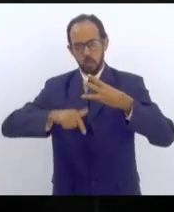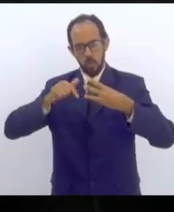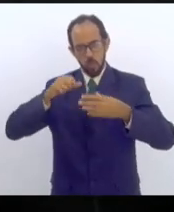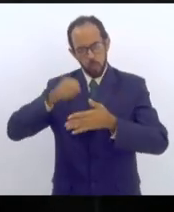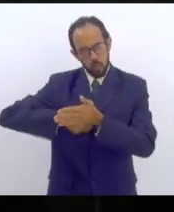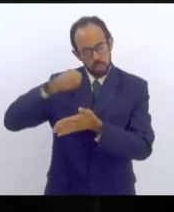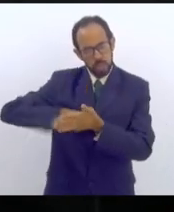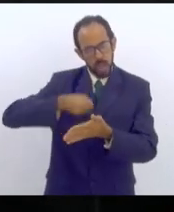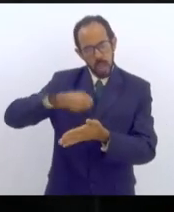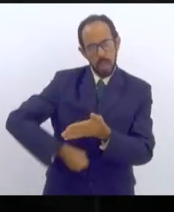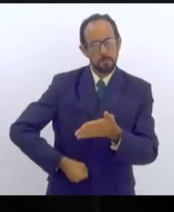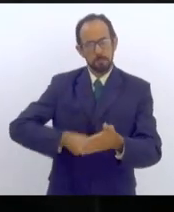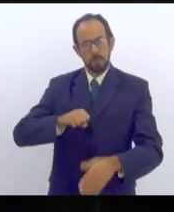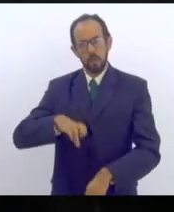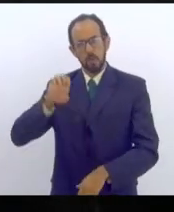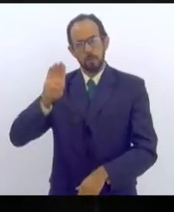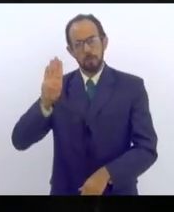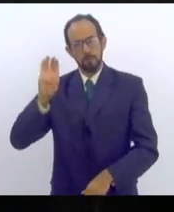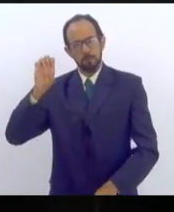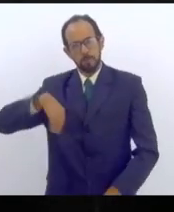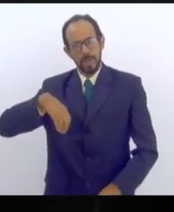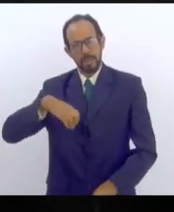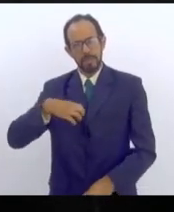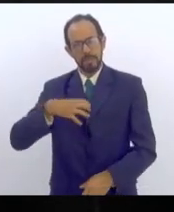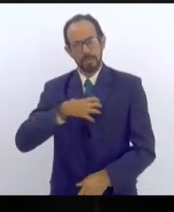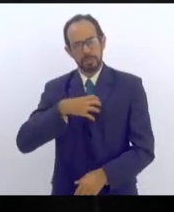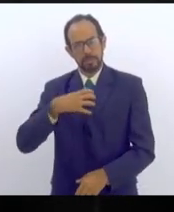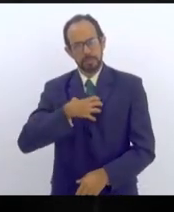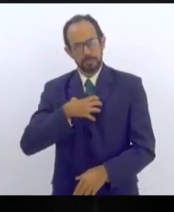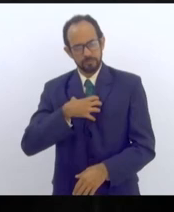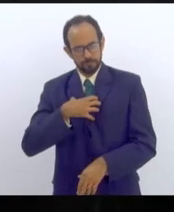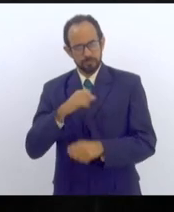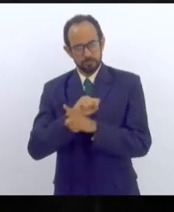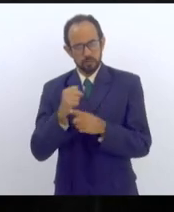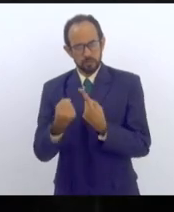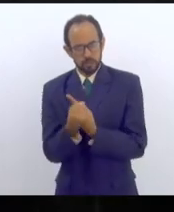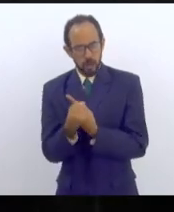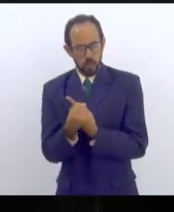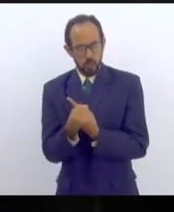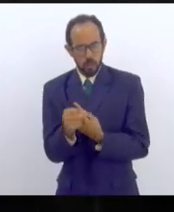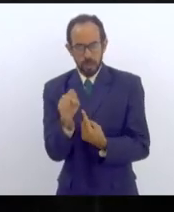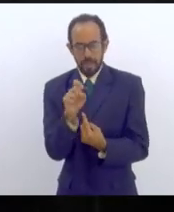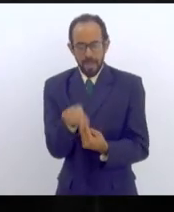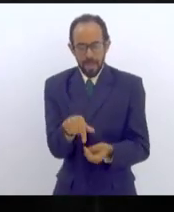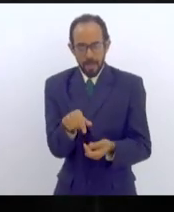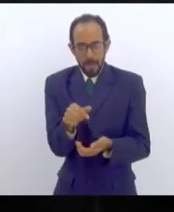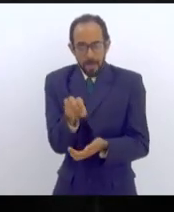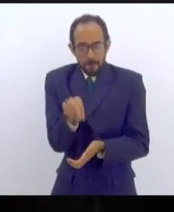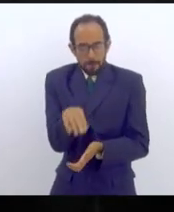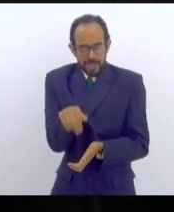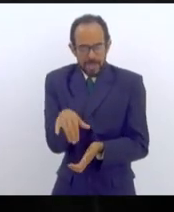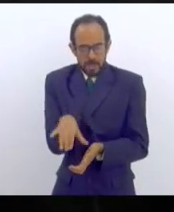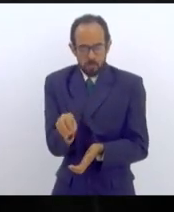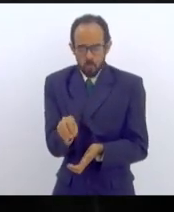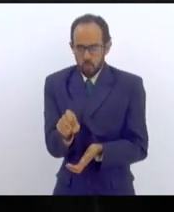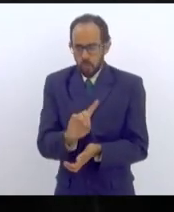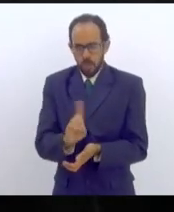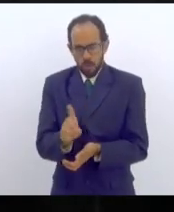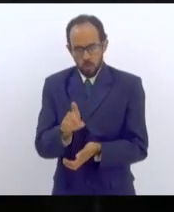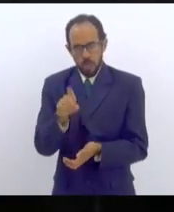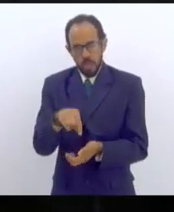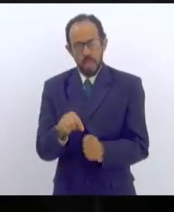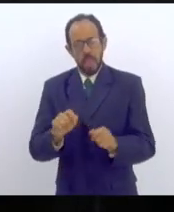social e que ele não seja um Estado mínimo nem máximo, e sim um Estado necessário, eficiente e